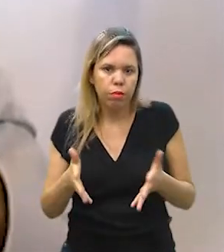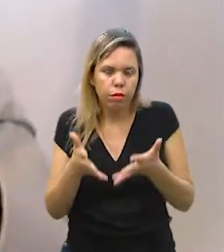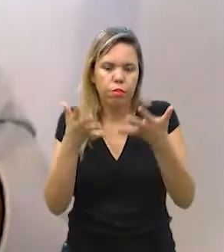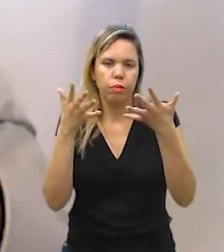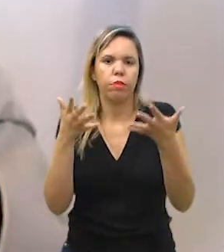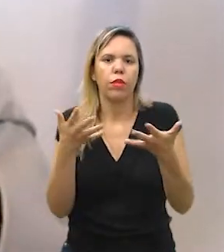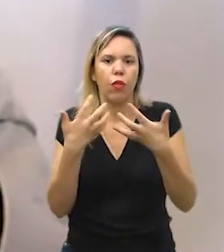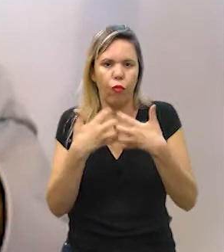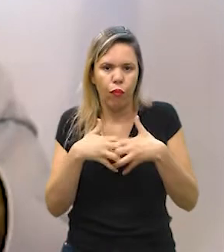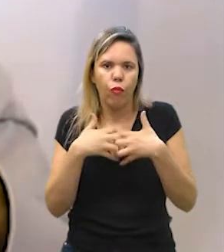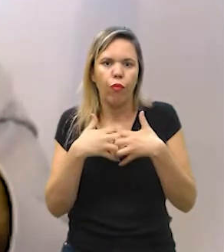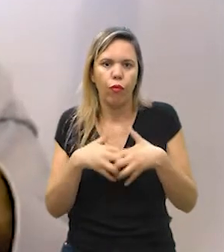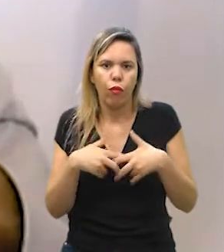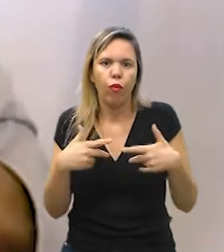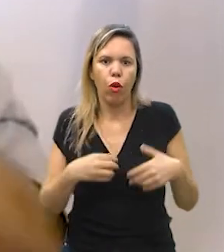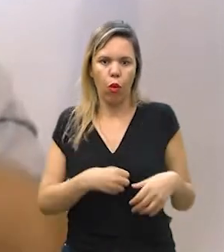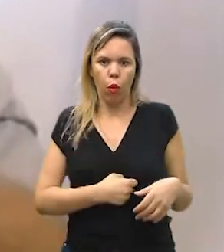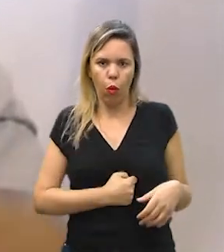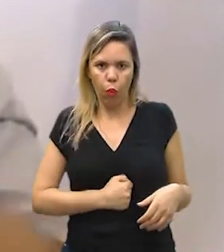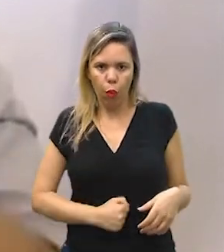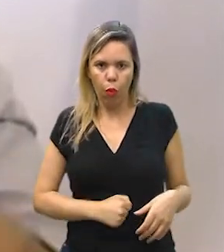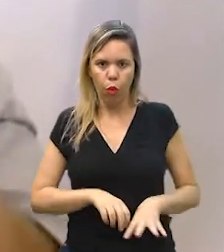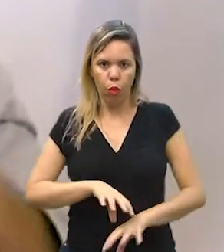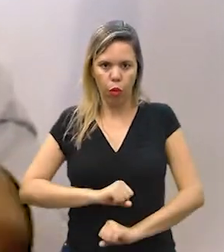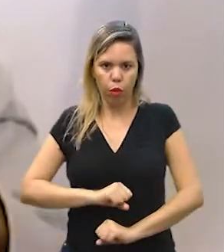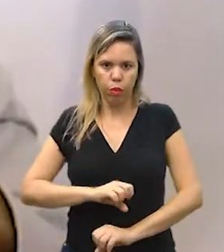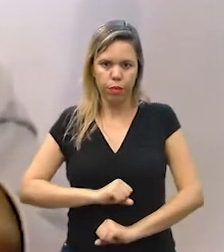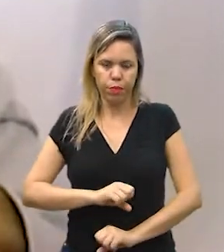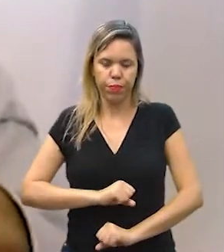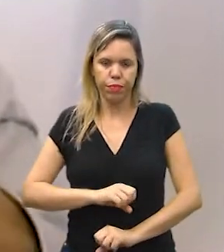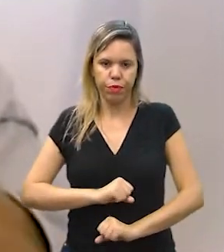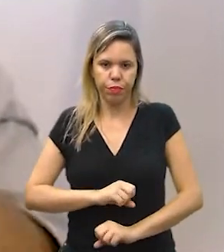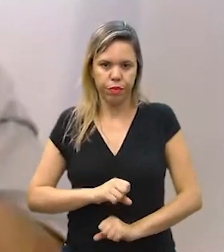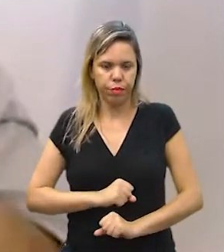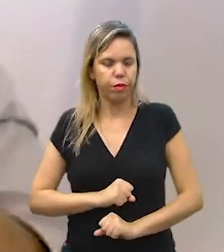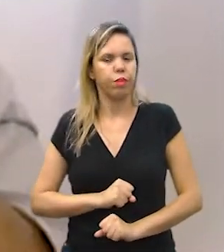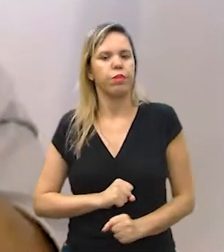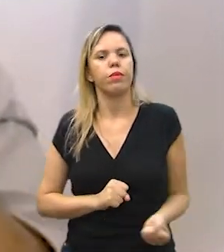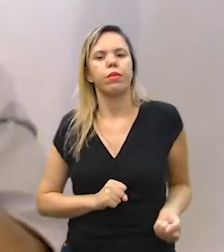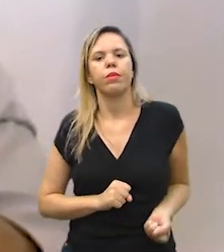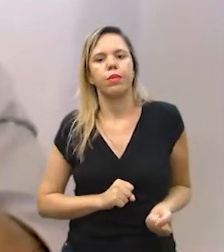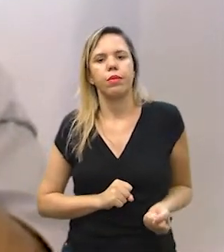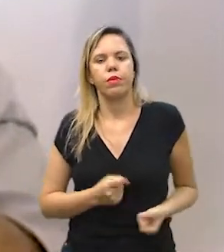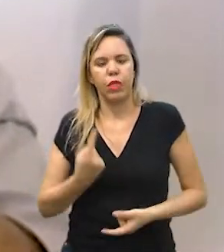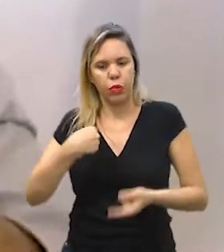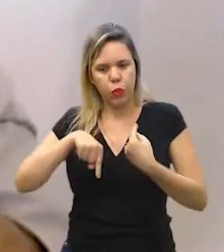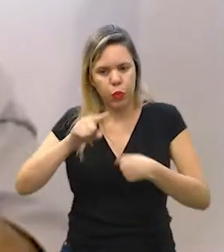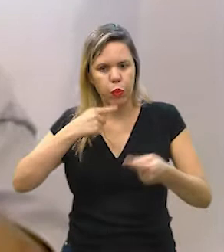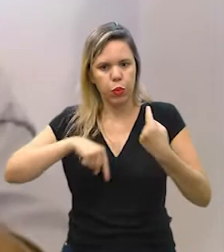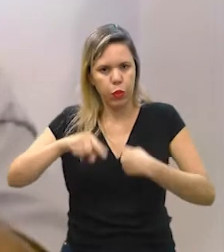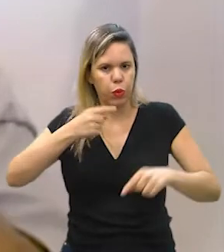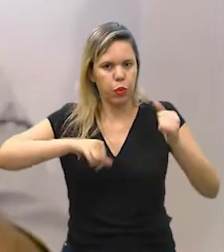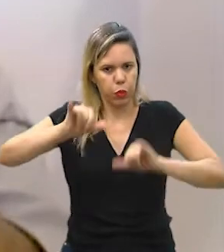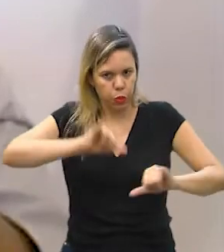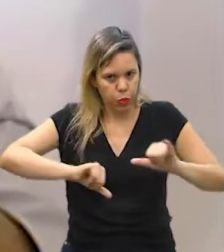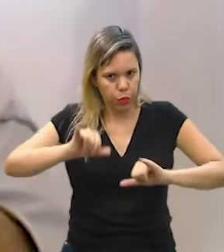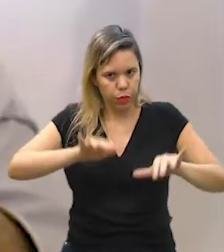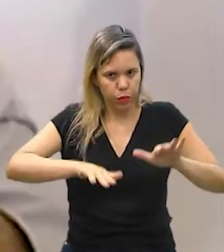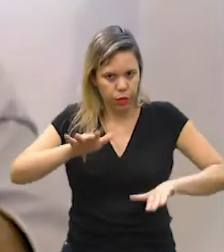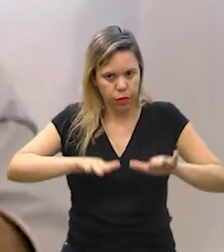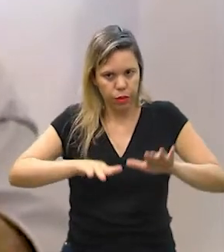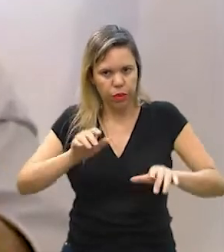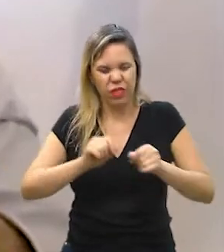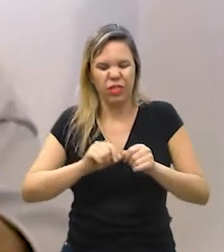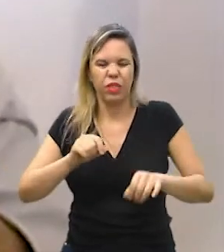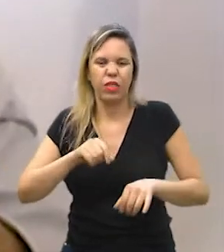o funcionamento intestinal, elas absorvem uma série de metabólitos, substâncias que podem, inclusive,